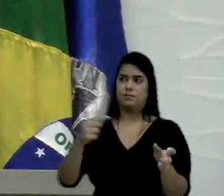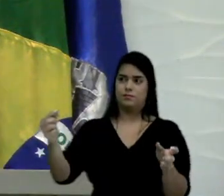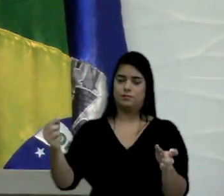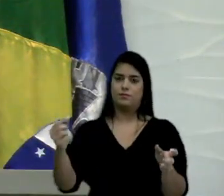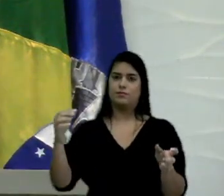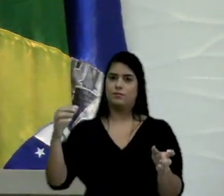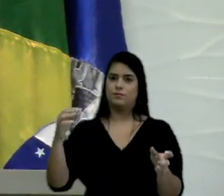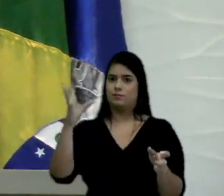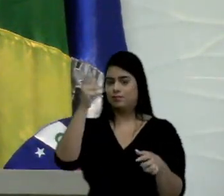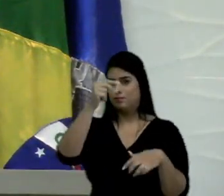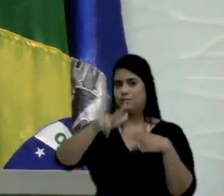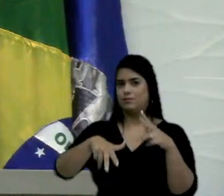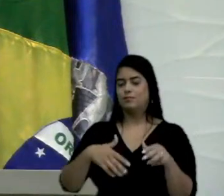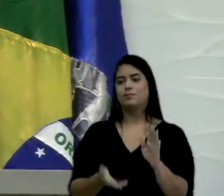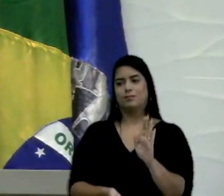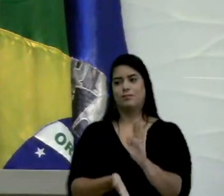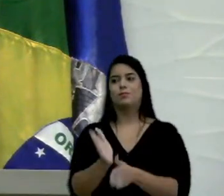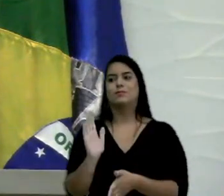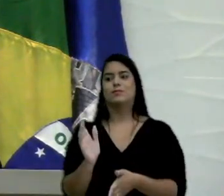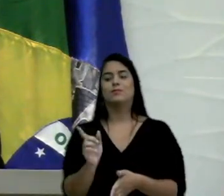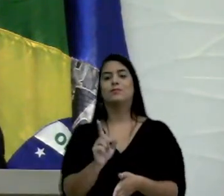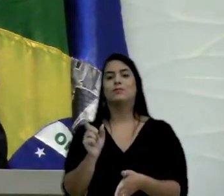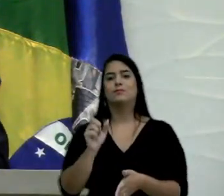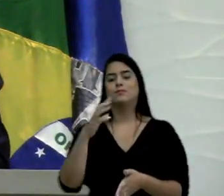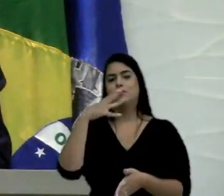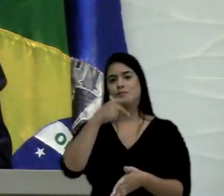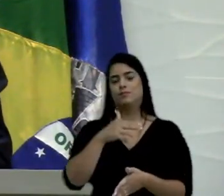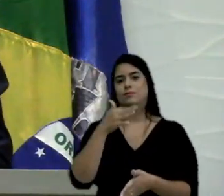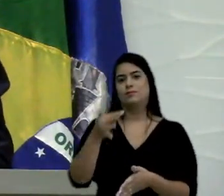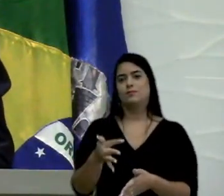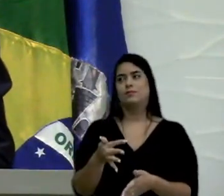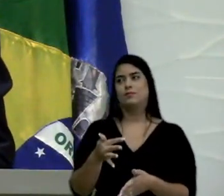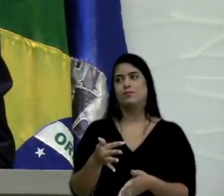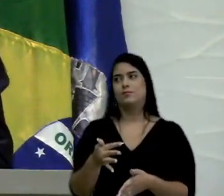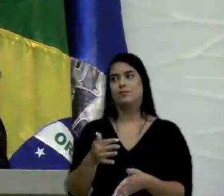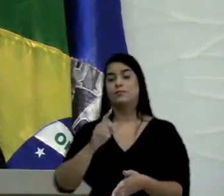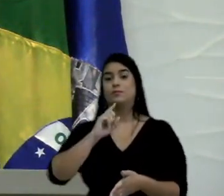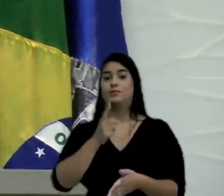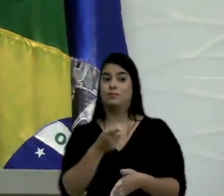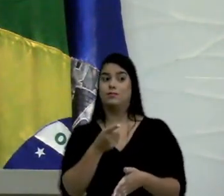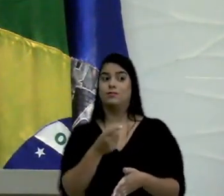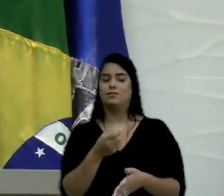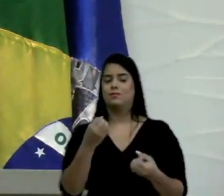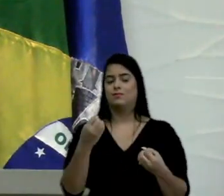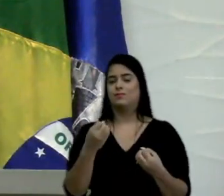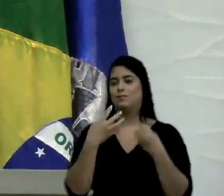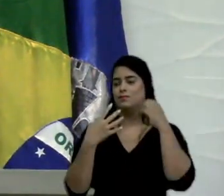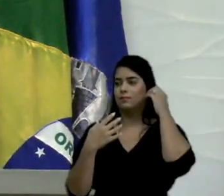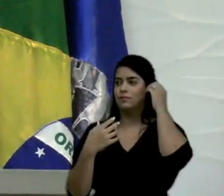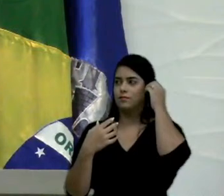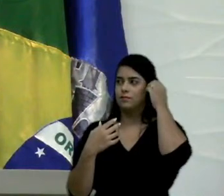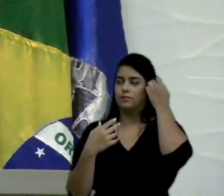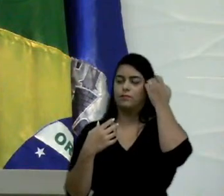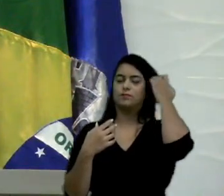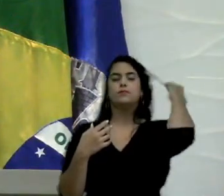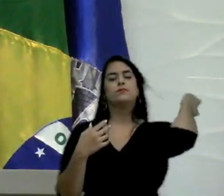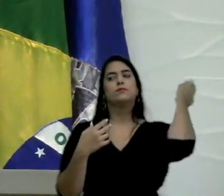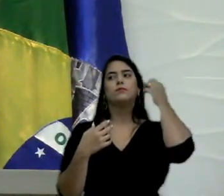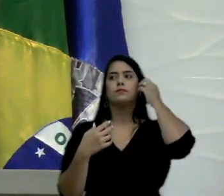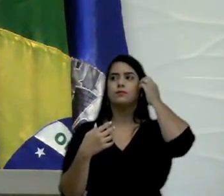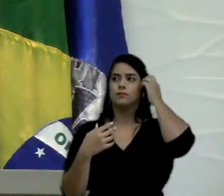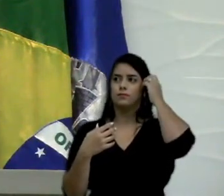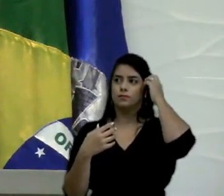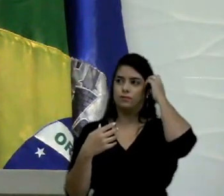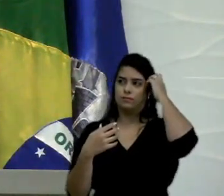foram para lá então sua indicação é muito boa pedir ao governo do estado Presidente porque é demais você